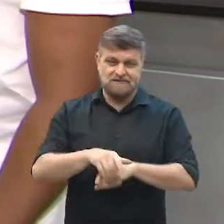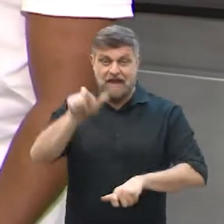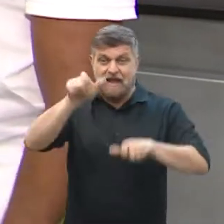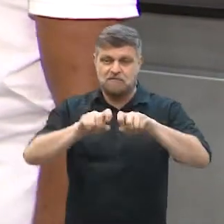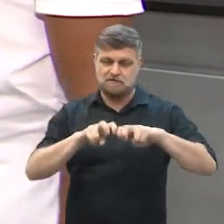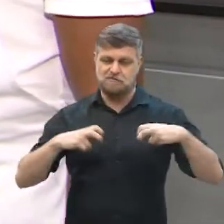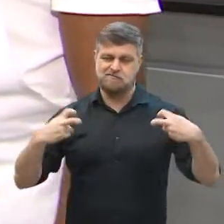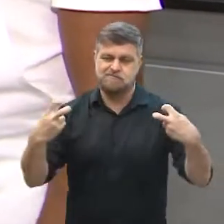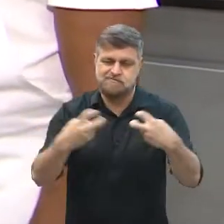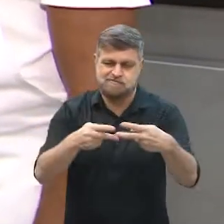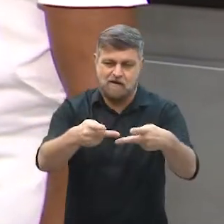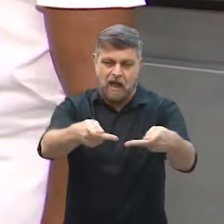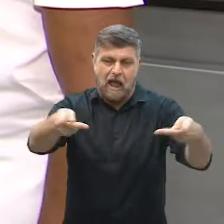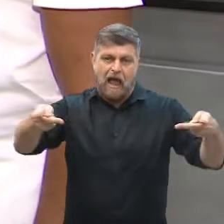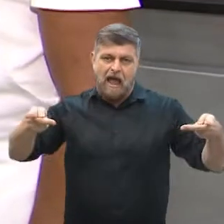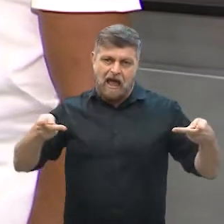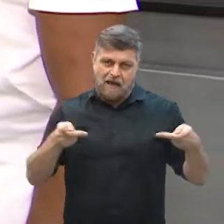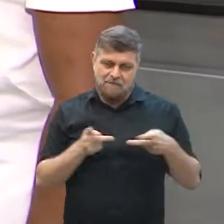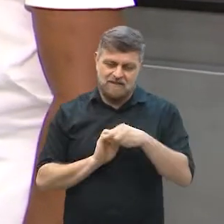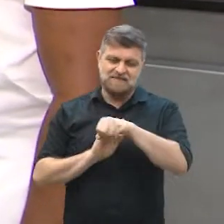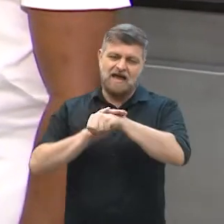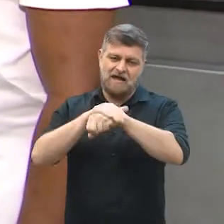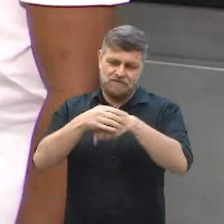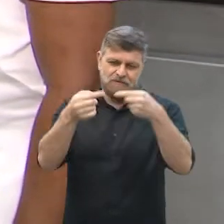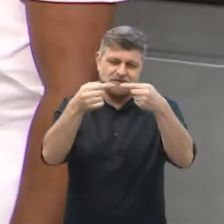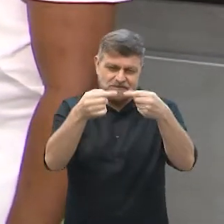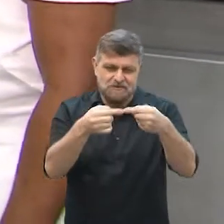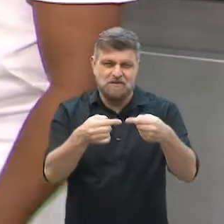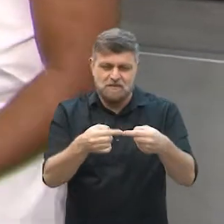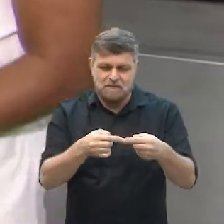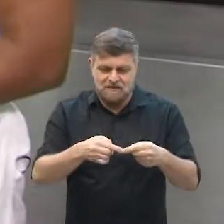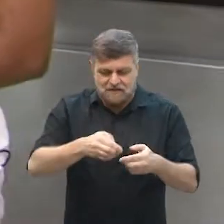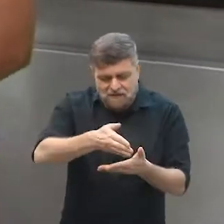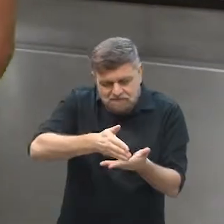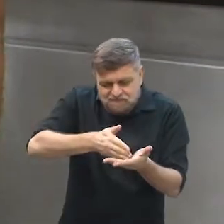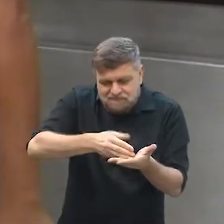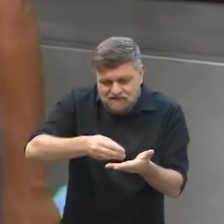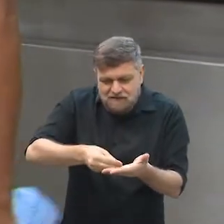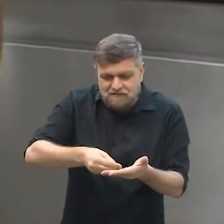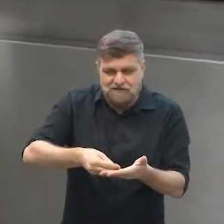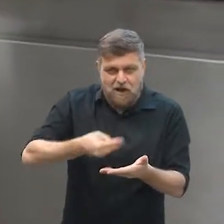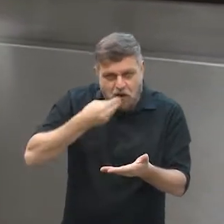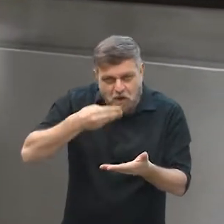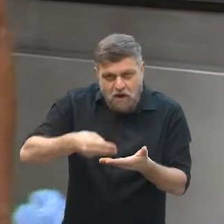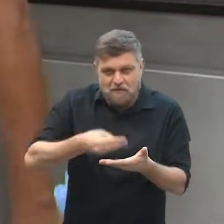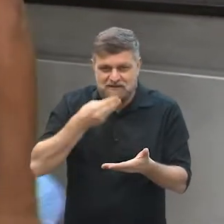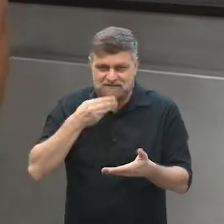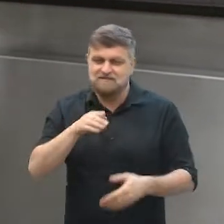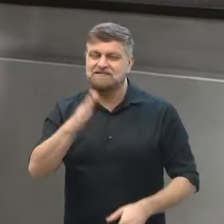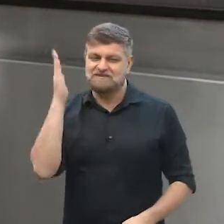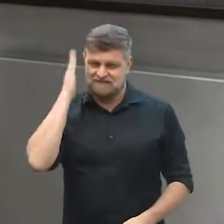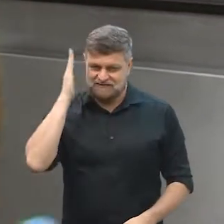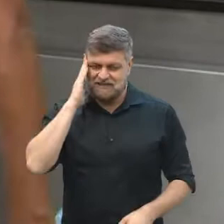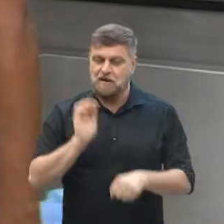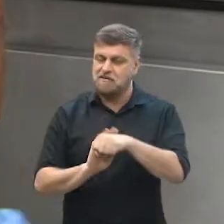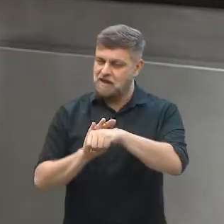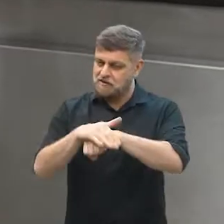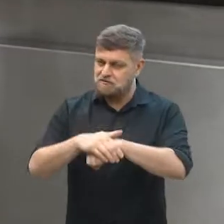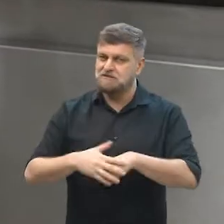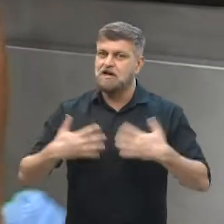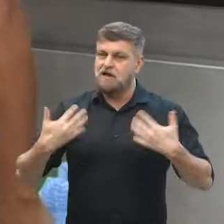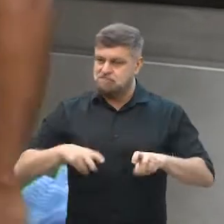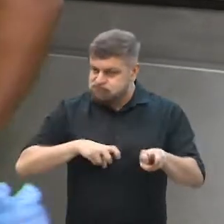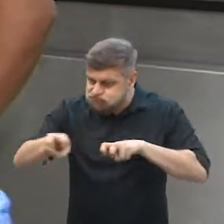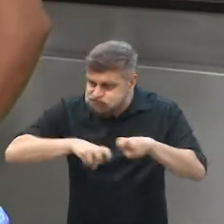opta, evidentemente, pra comer uma pizza à noite e tudo mais, né? É, de sexta e sábado é bem pegado. O negócio aqui é... E vem cá,